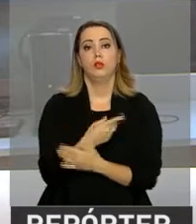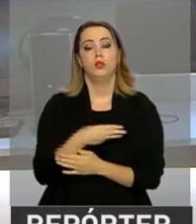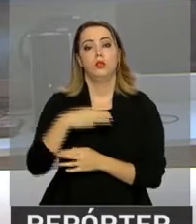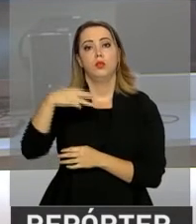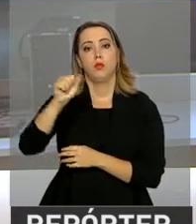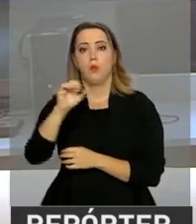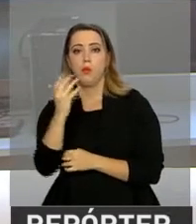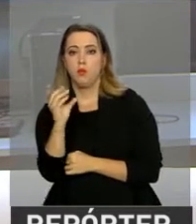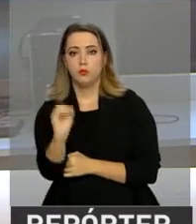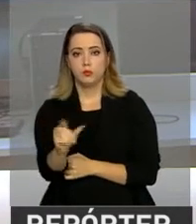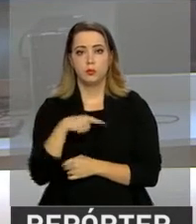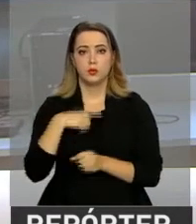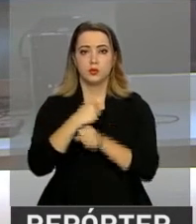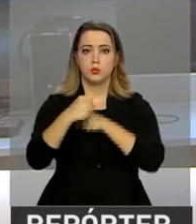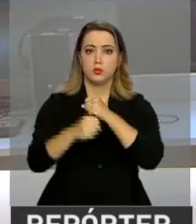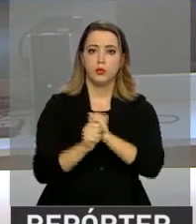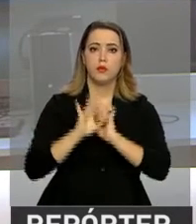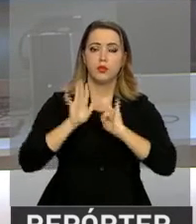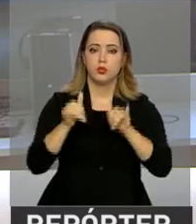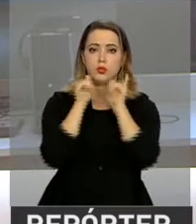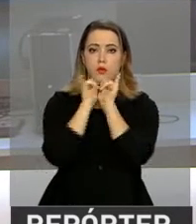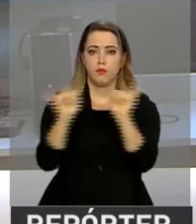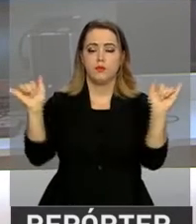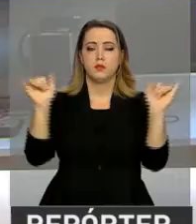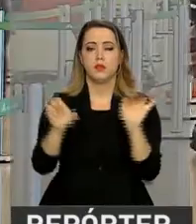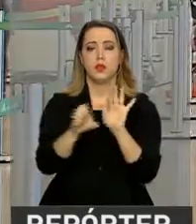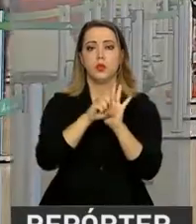do ano que vem e o edital foi anunciado ontem.